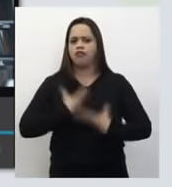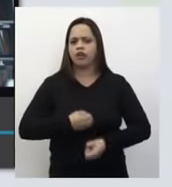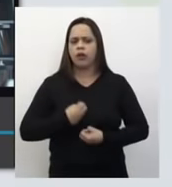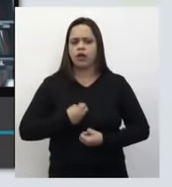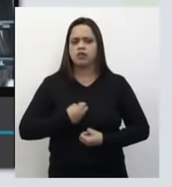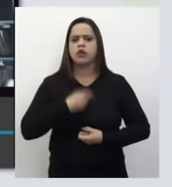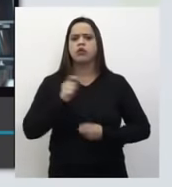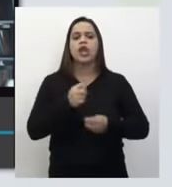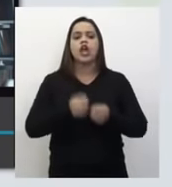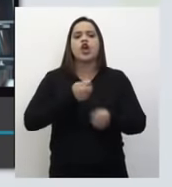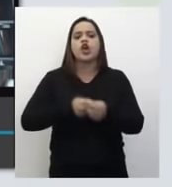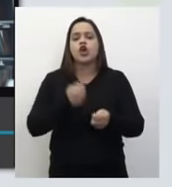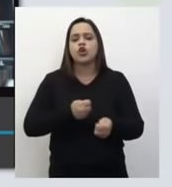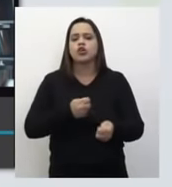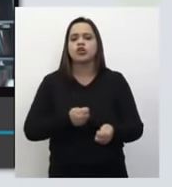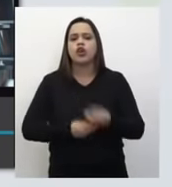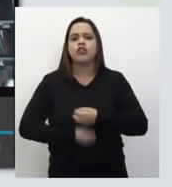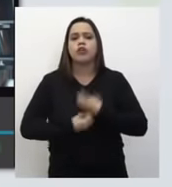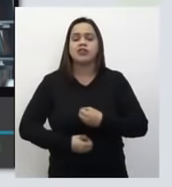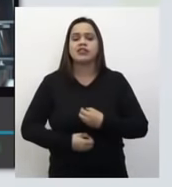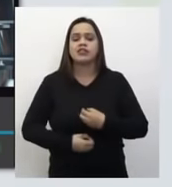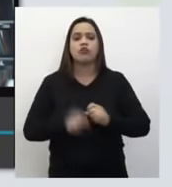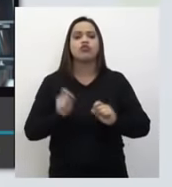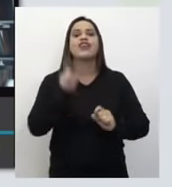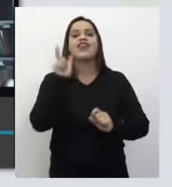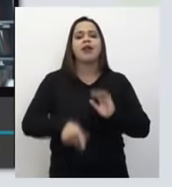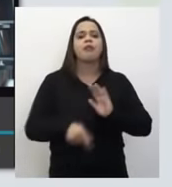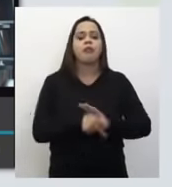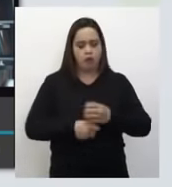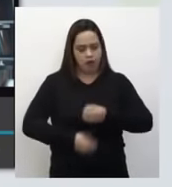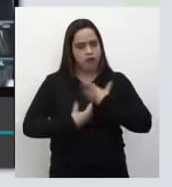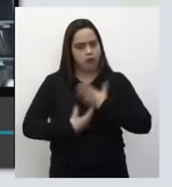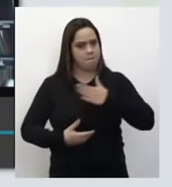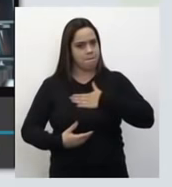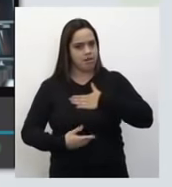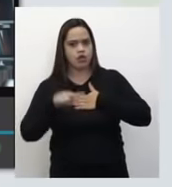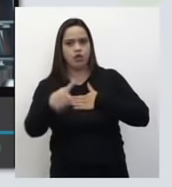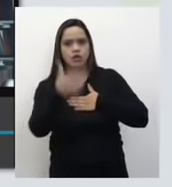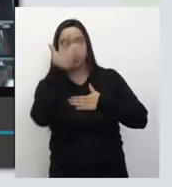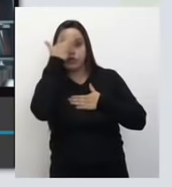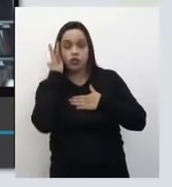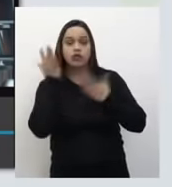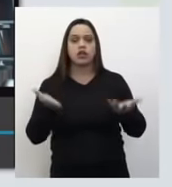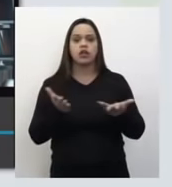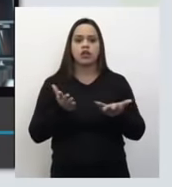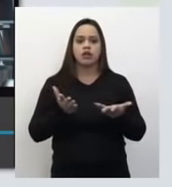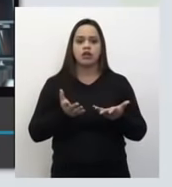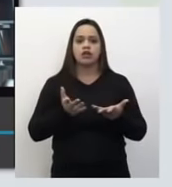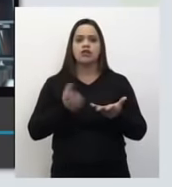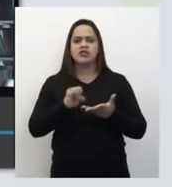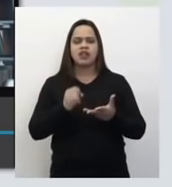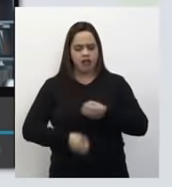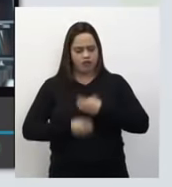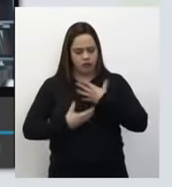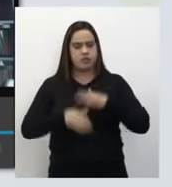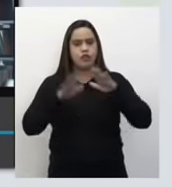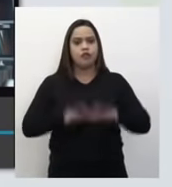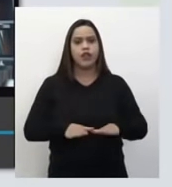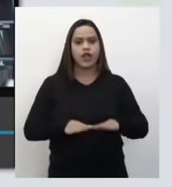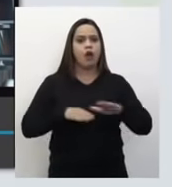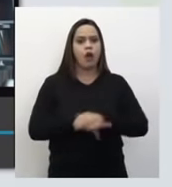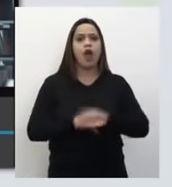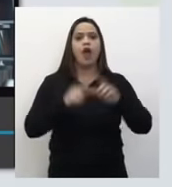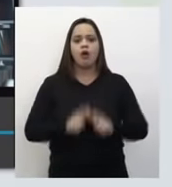Quem controla essa informação? De quem que essa informação é minha, dos outros? Bom, se tem posse da informação, onde é que ela fica? Essa hora você já está entrando aí um